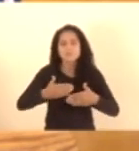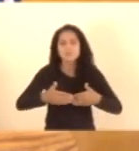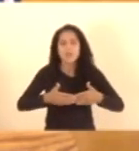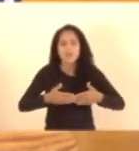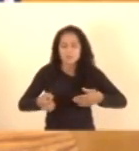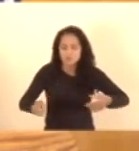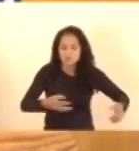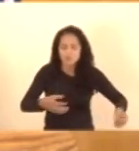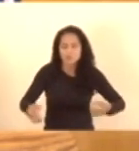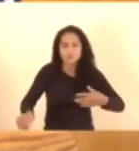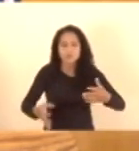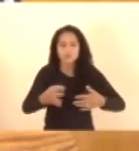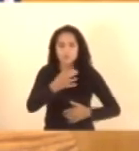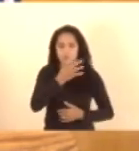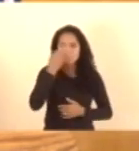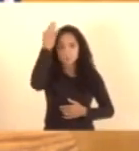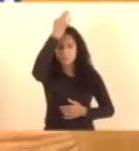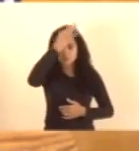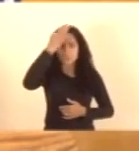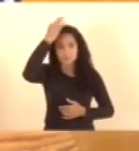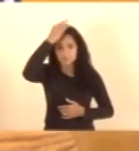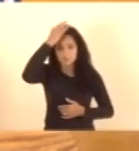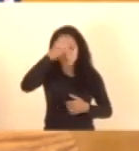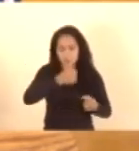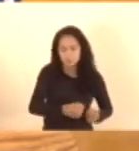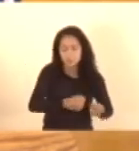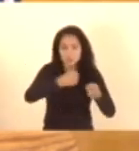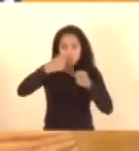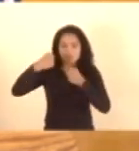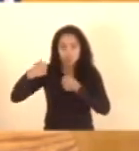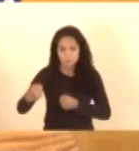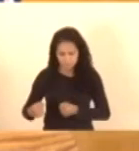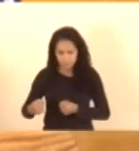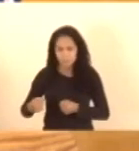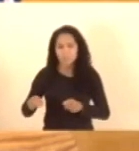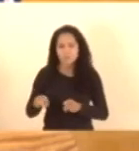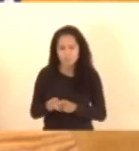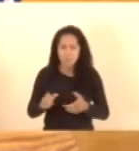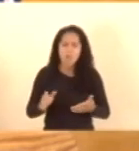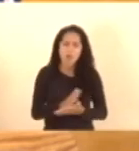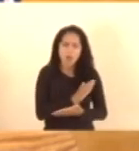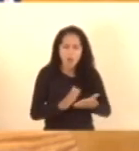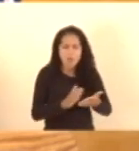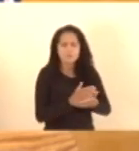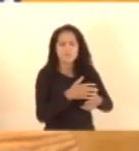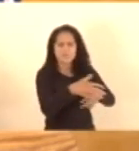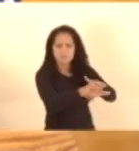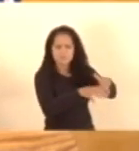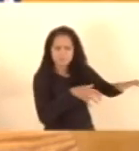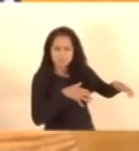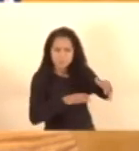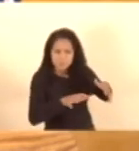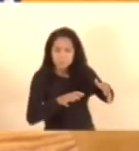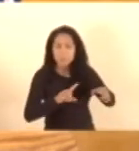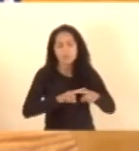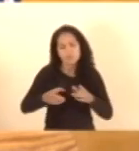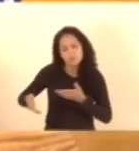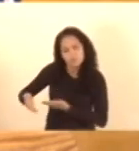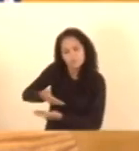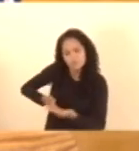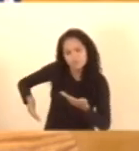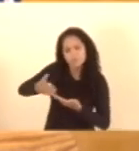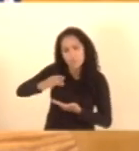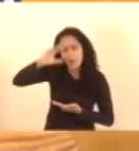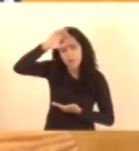história do Espírito Santo, onde os poderes constituídos, outrora fragmentados, aprenderam a trabalhar